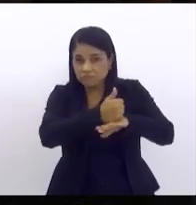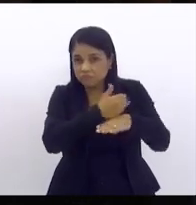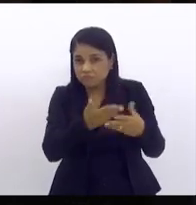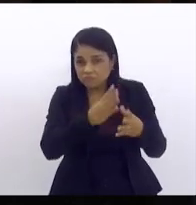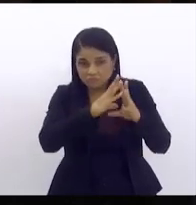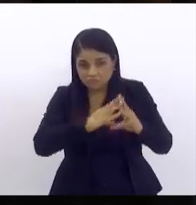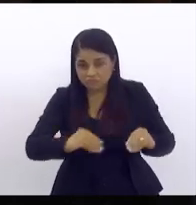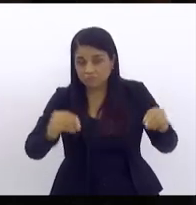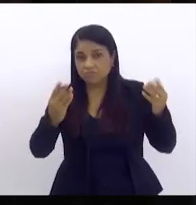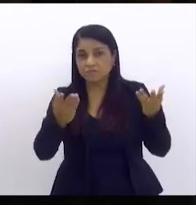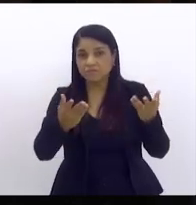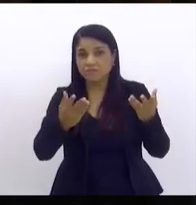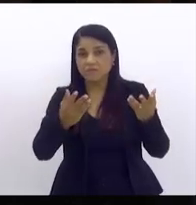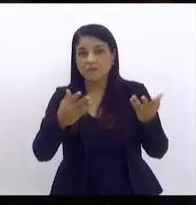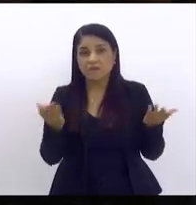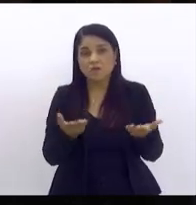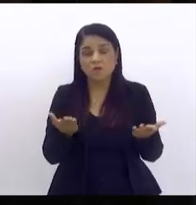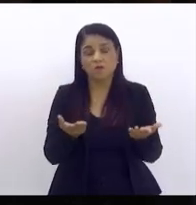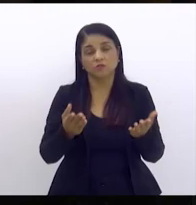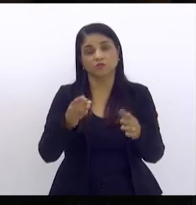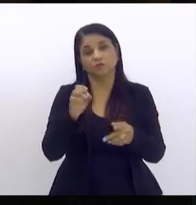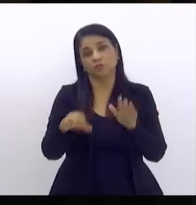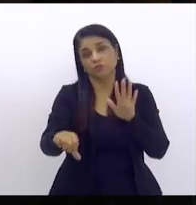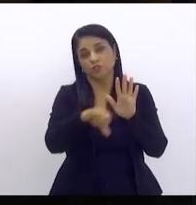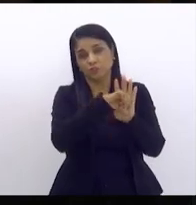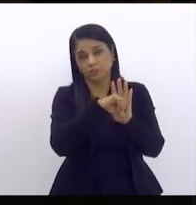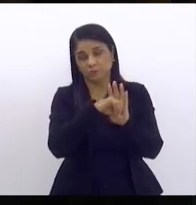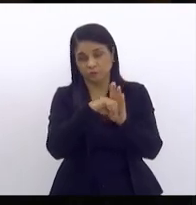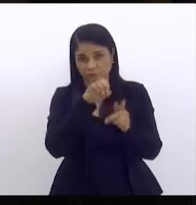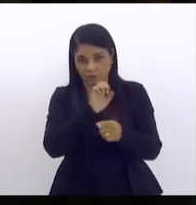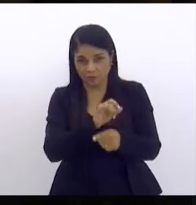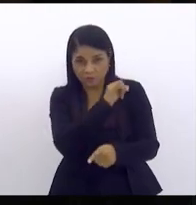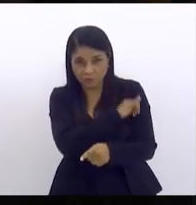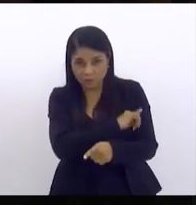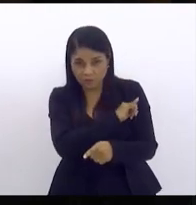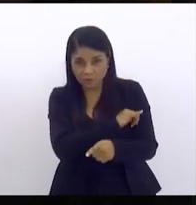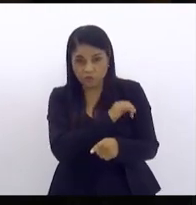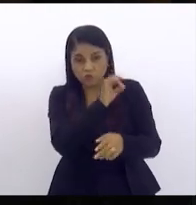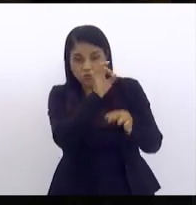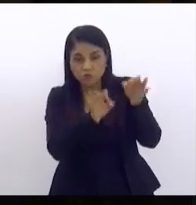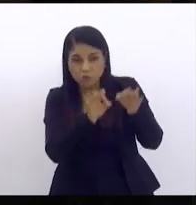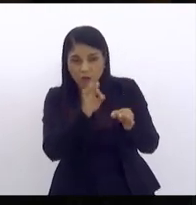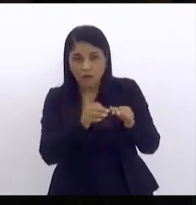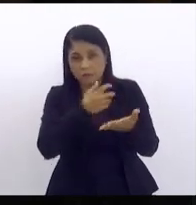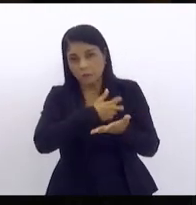do Rio de Janeiro hoje sejam julgados, condenados. Pelo contrário,